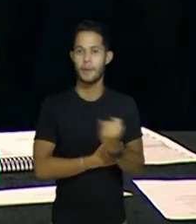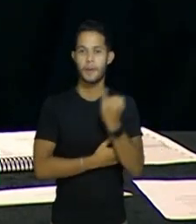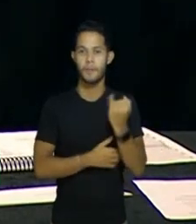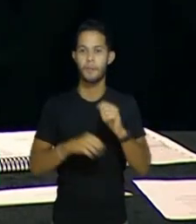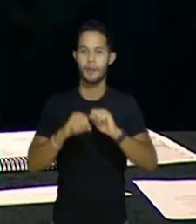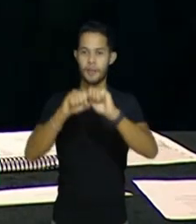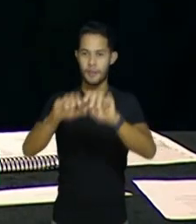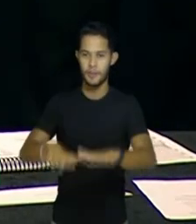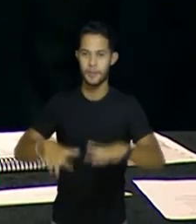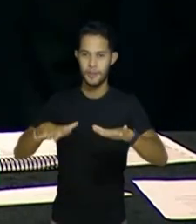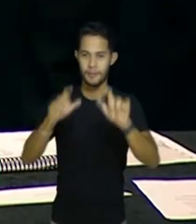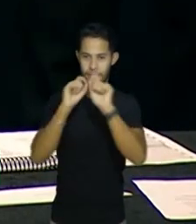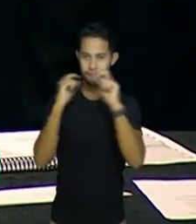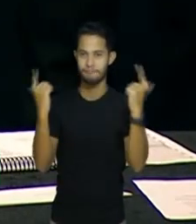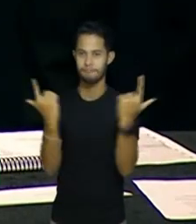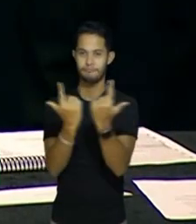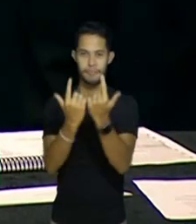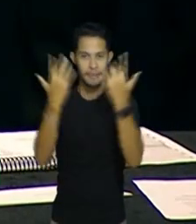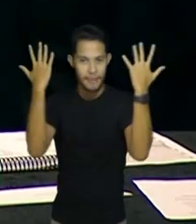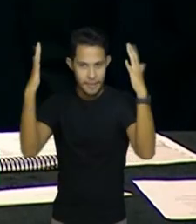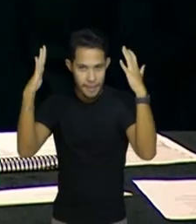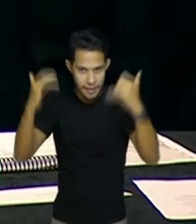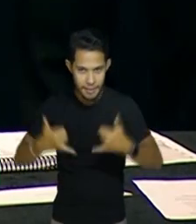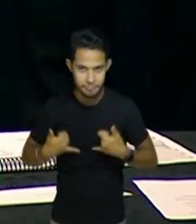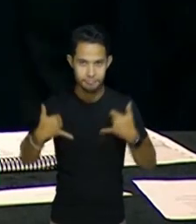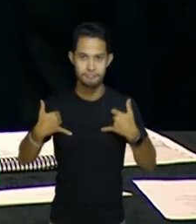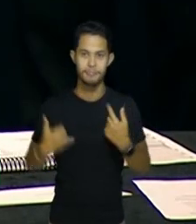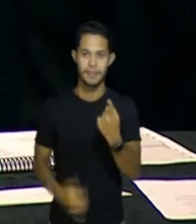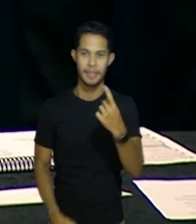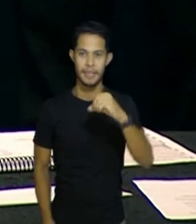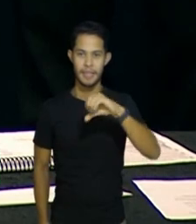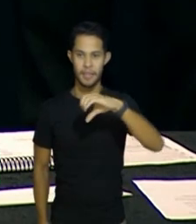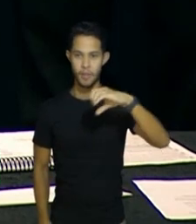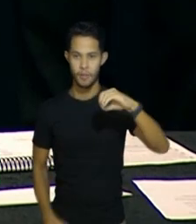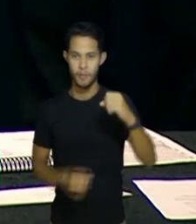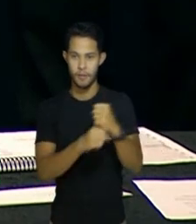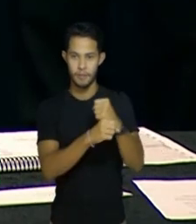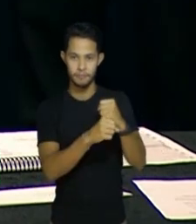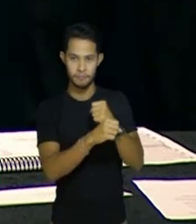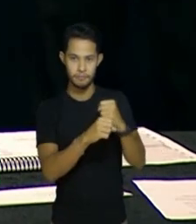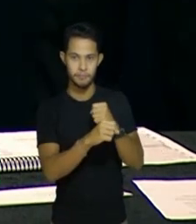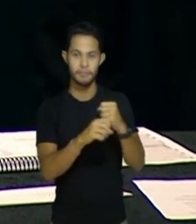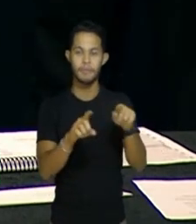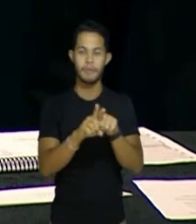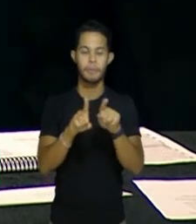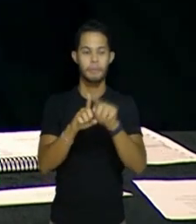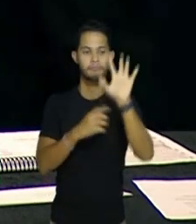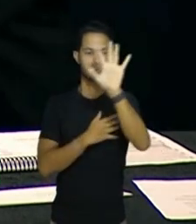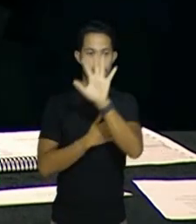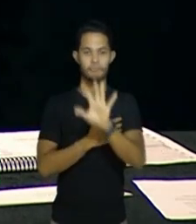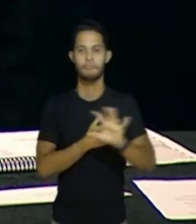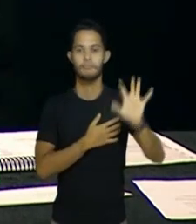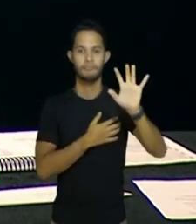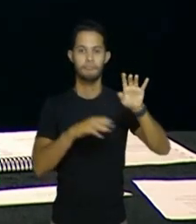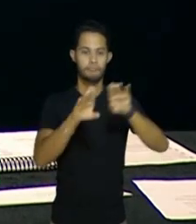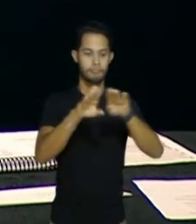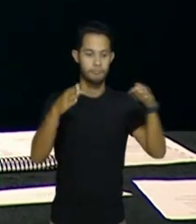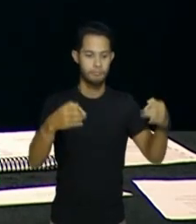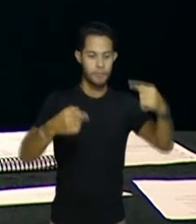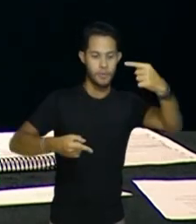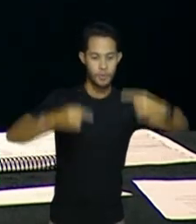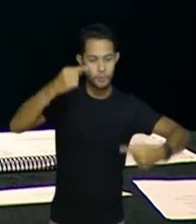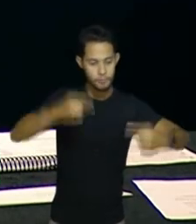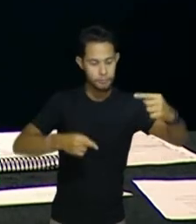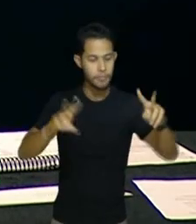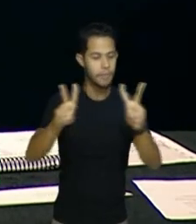estamos para celebrar os 190 anos, para consolidar as bancadas regionais, mas, acima de tudo, para discutirmos temas importantes e